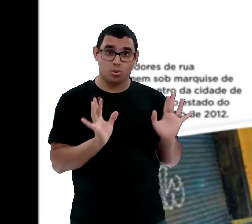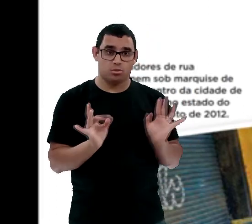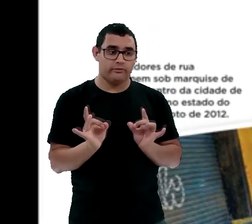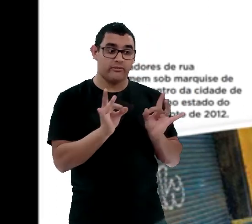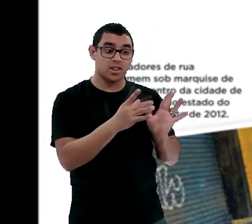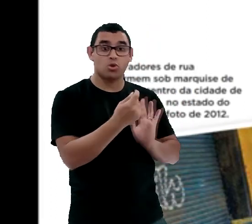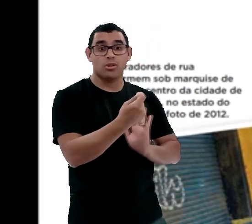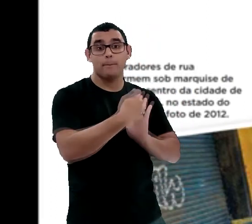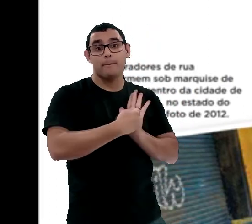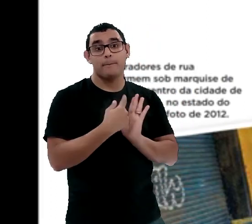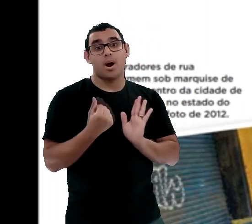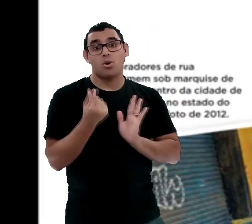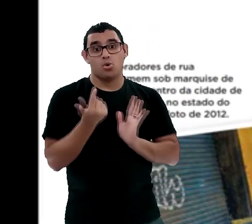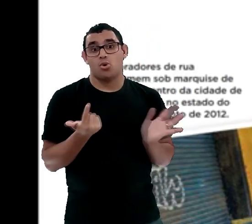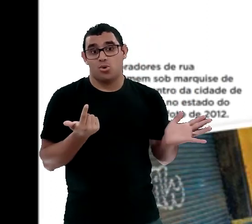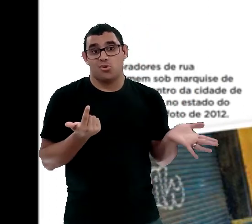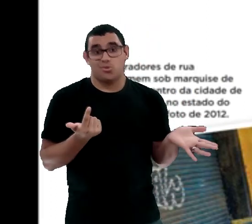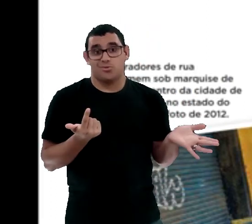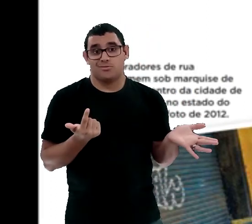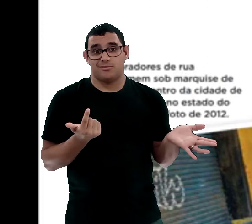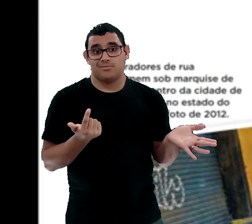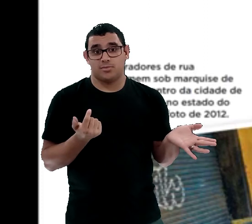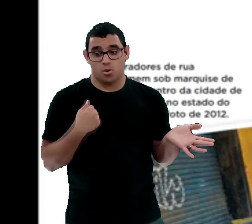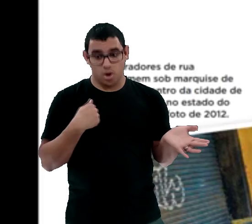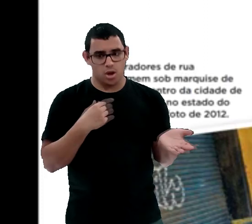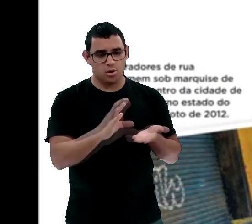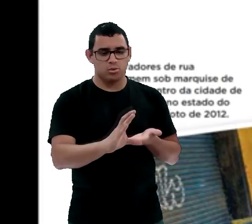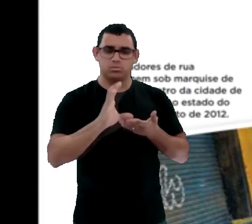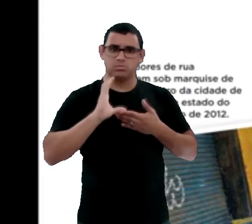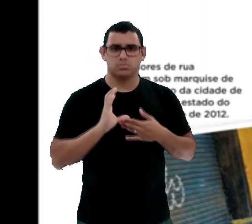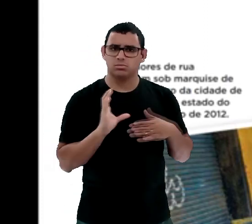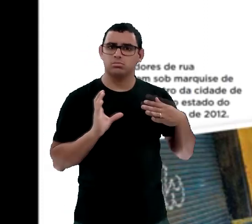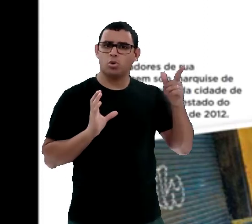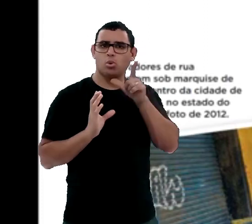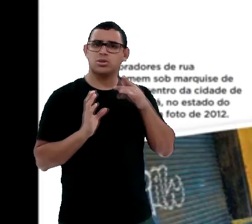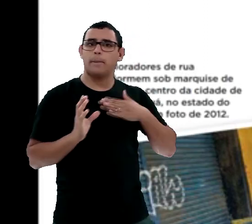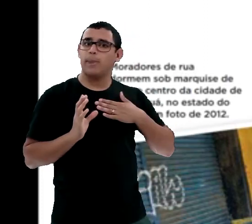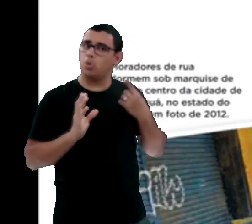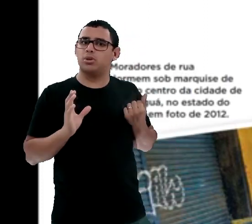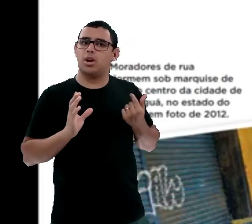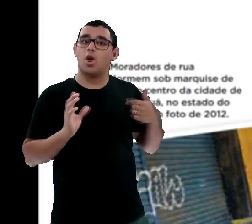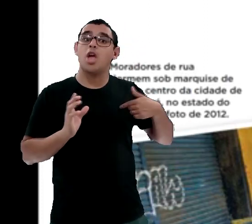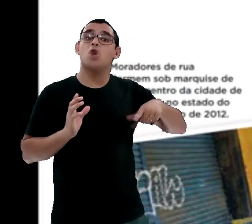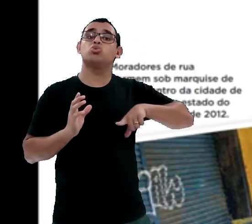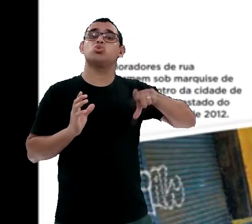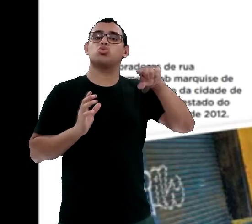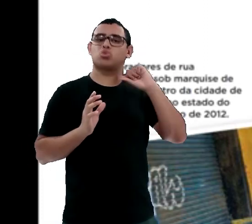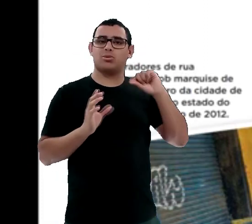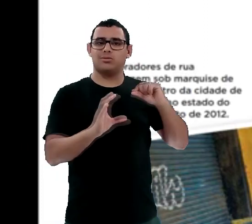a outra pessoa. Então hoje não tenho nenhuma parte de propriedade justamente por